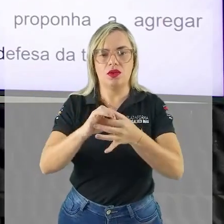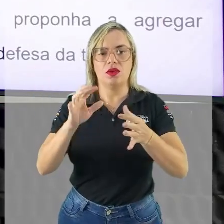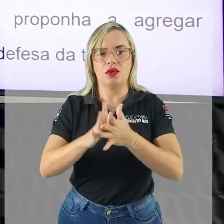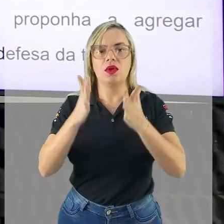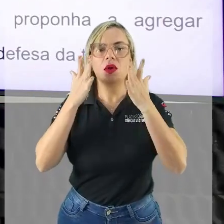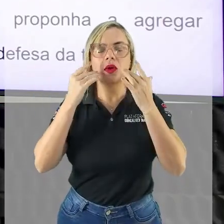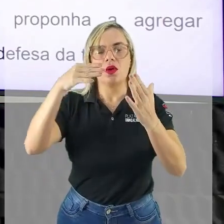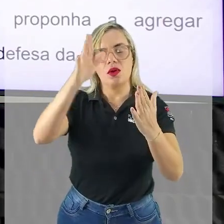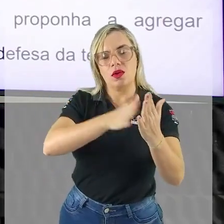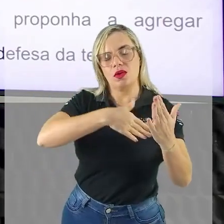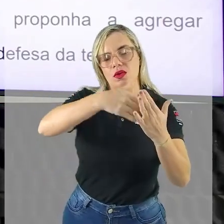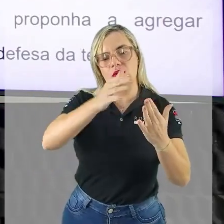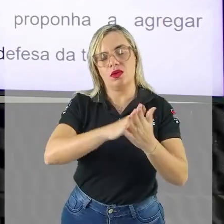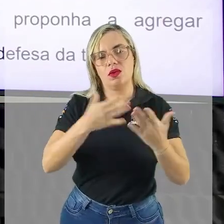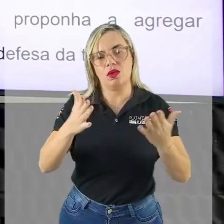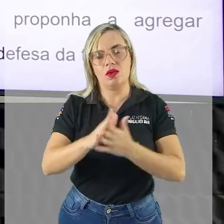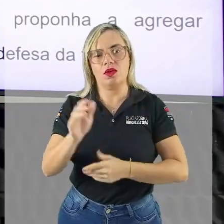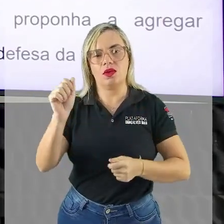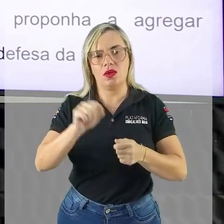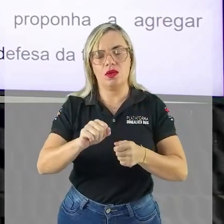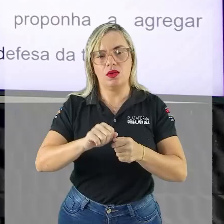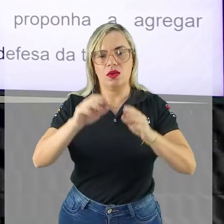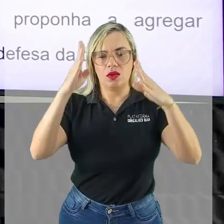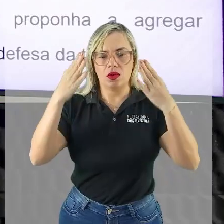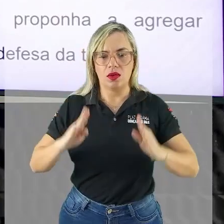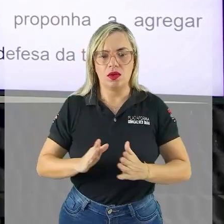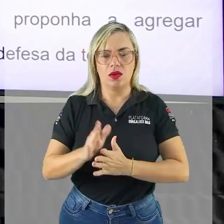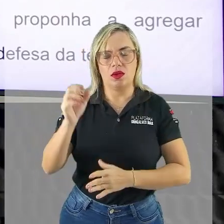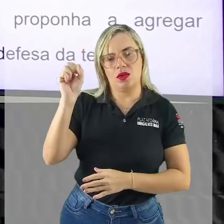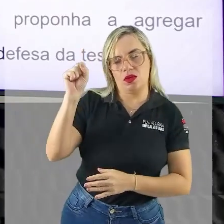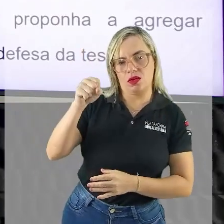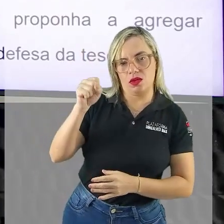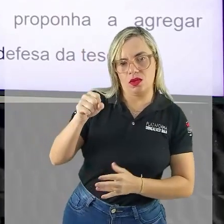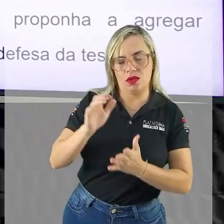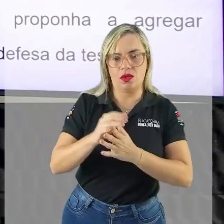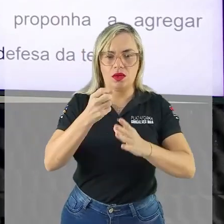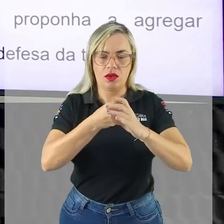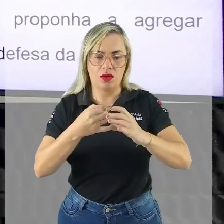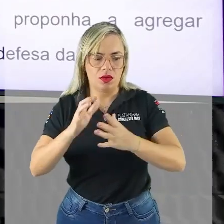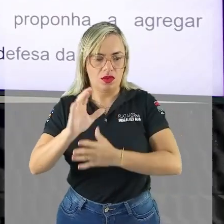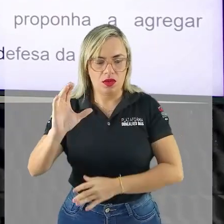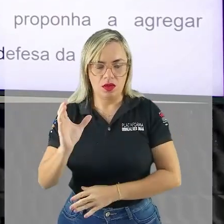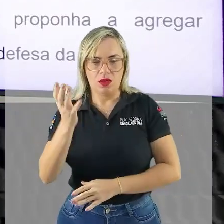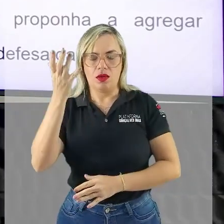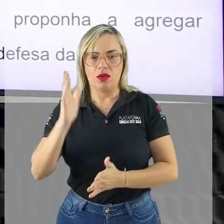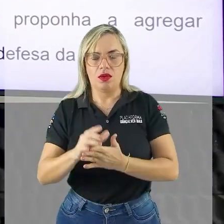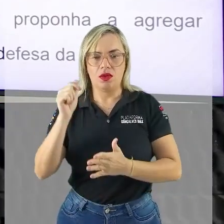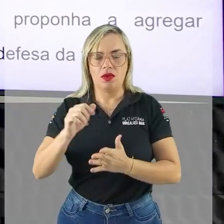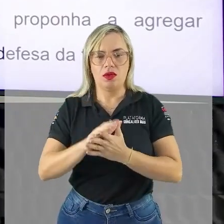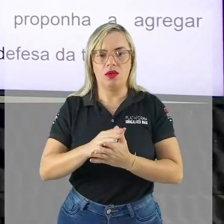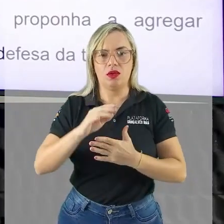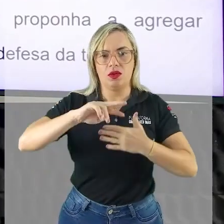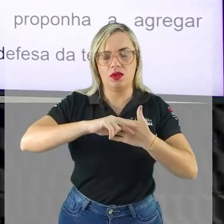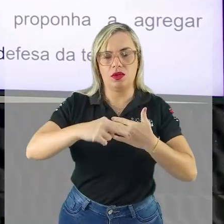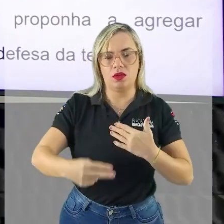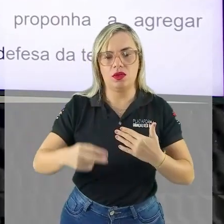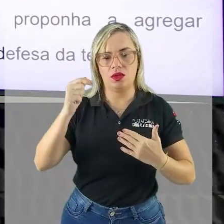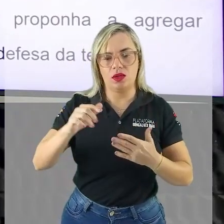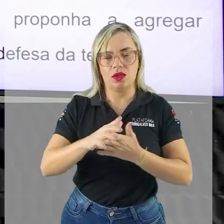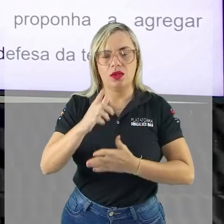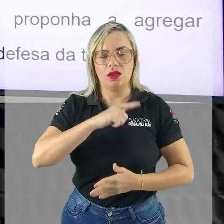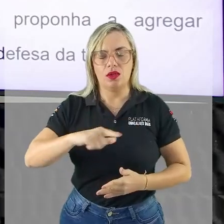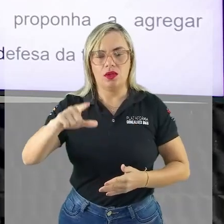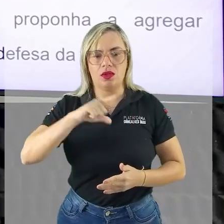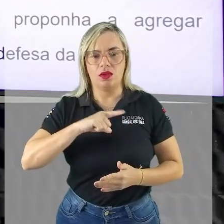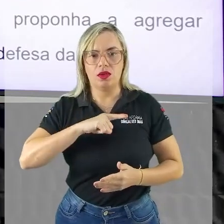referido pintor faz uma análise, sim, dessas questões climáticas e do impacto provocado por